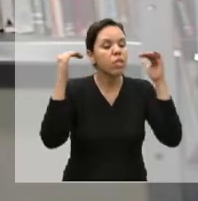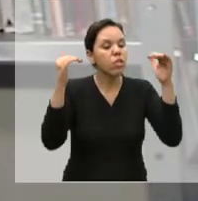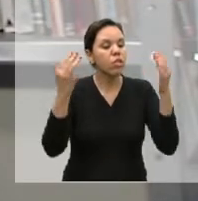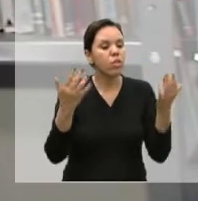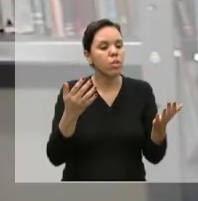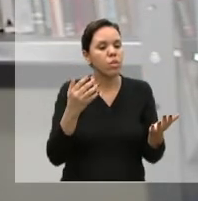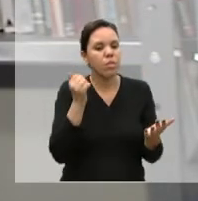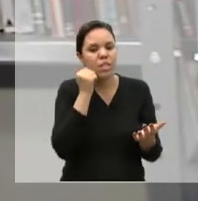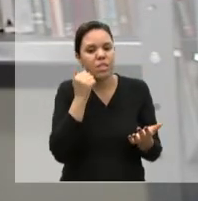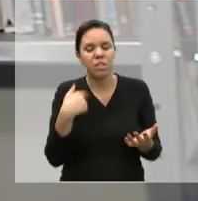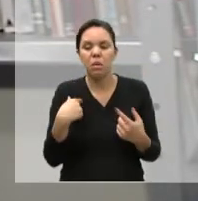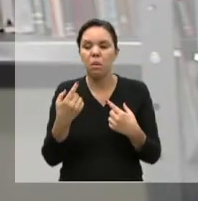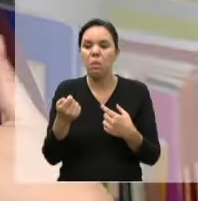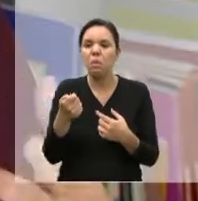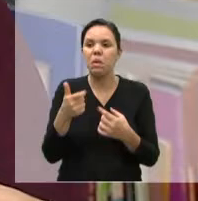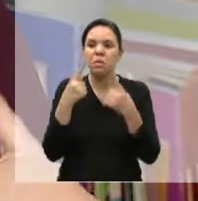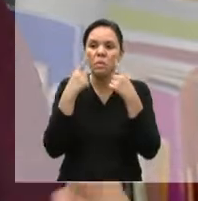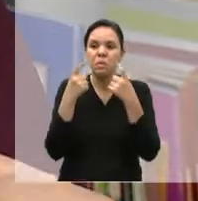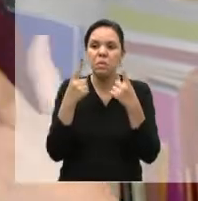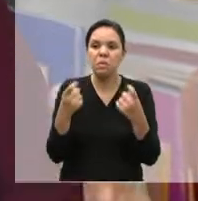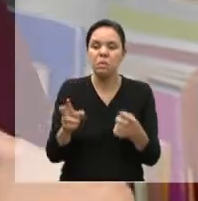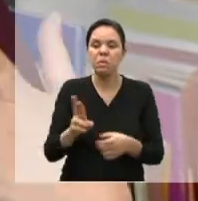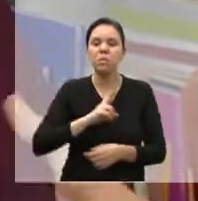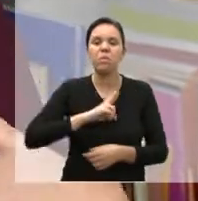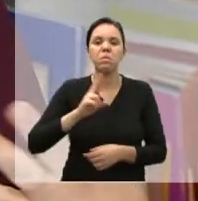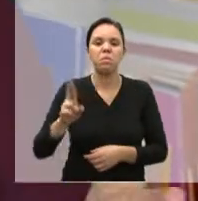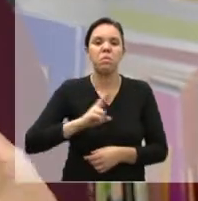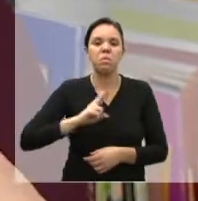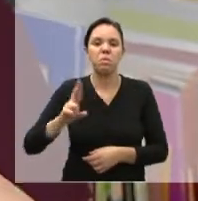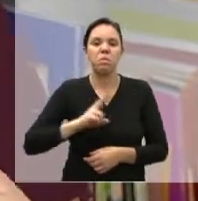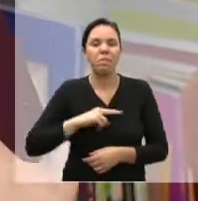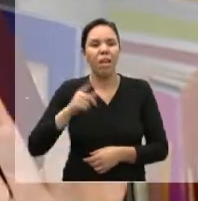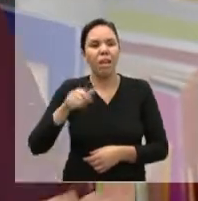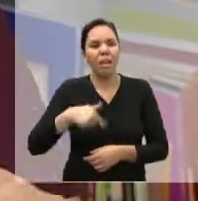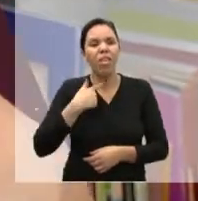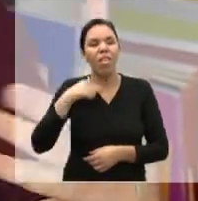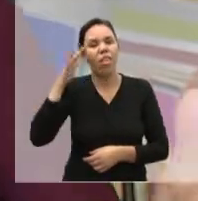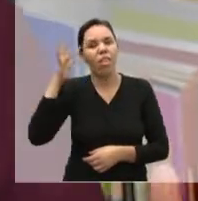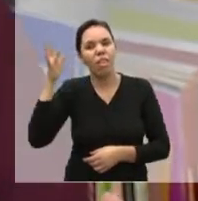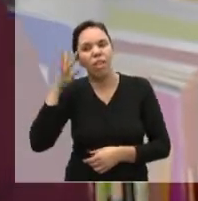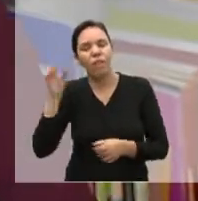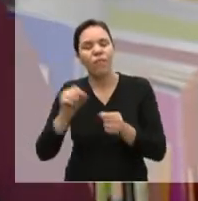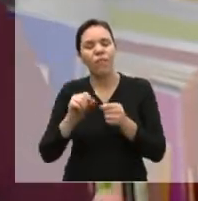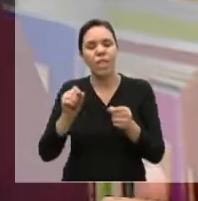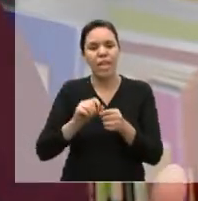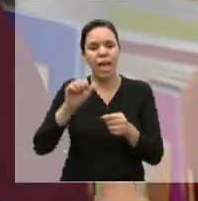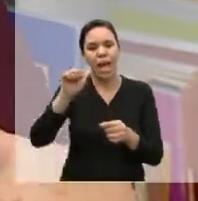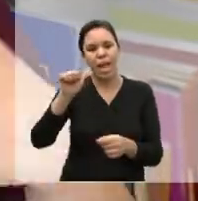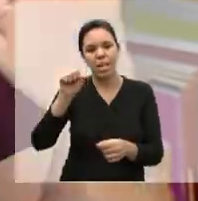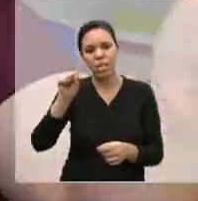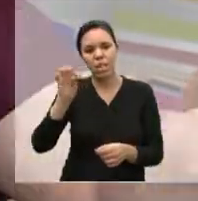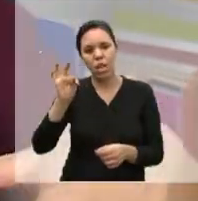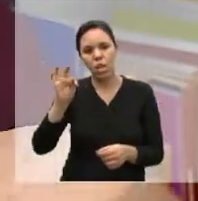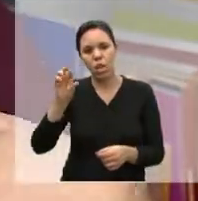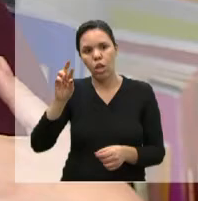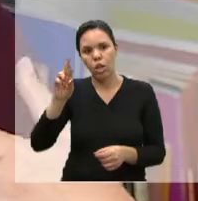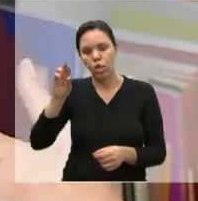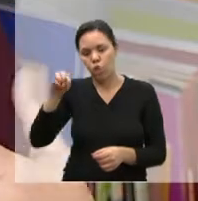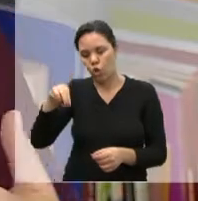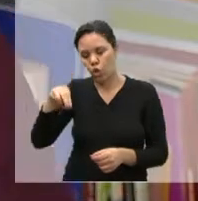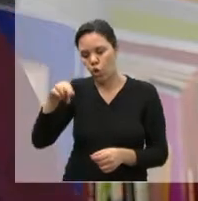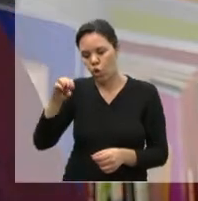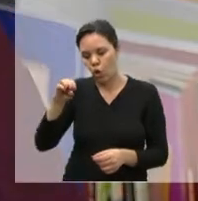mas na minha escola todo mundo faz brincadeira comigo por causa disso, ou não tenho tanto incentivo na escola ou com